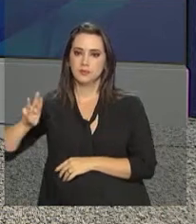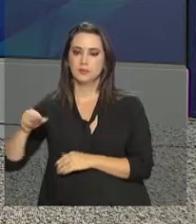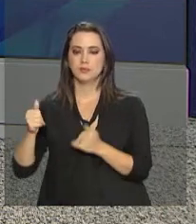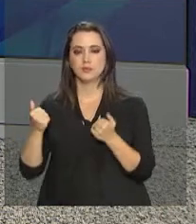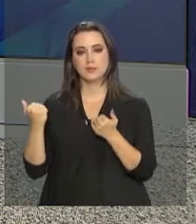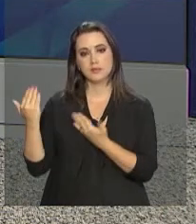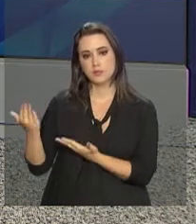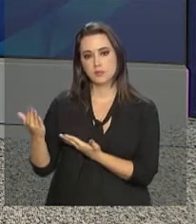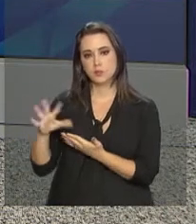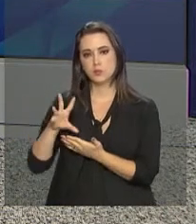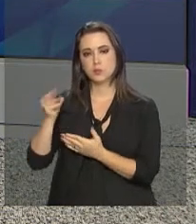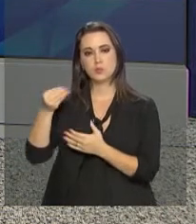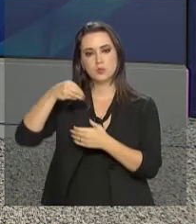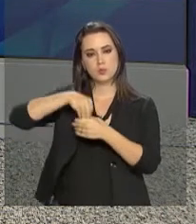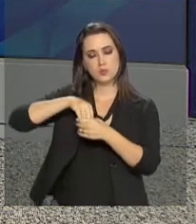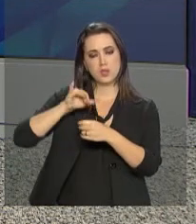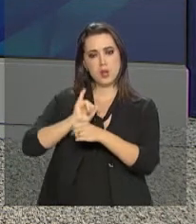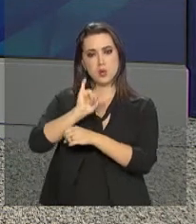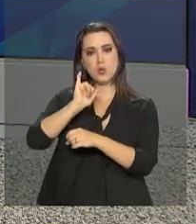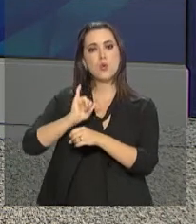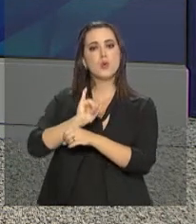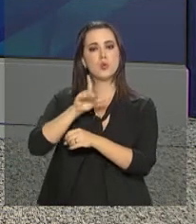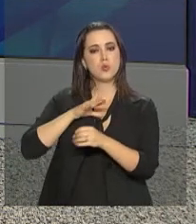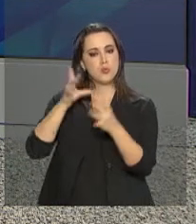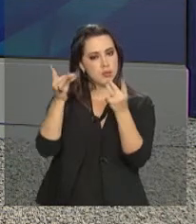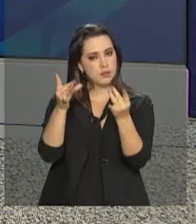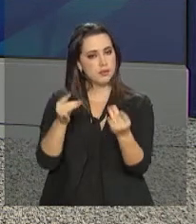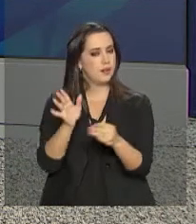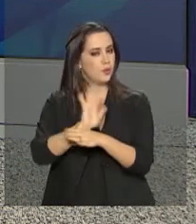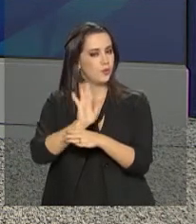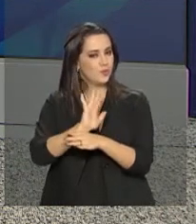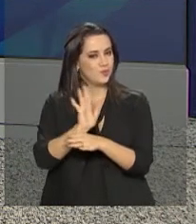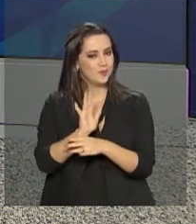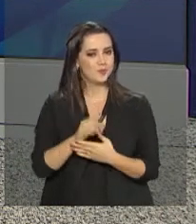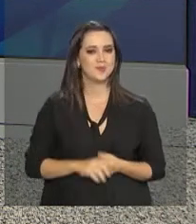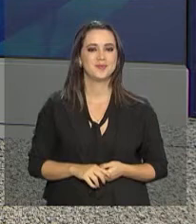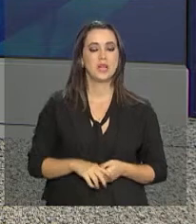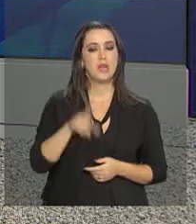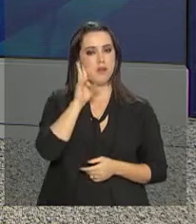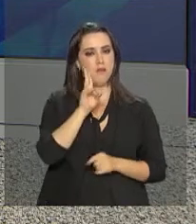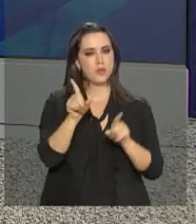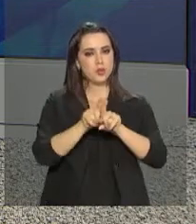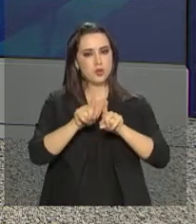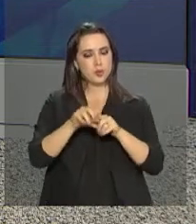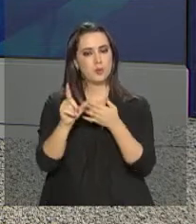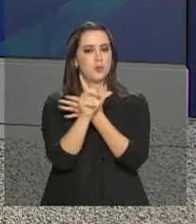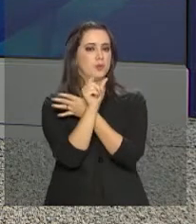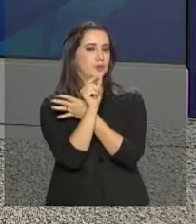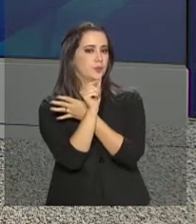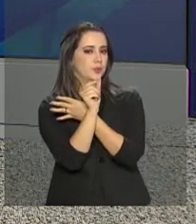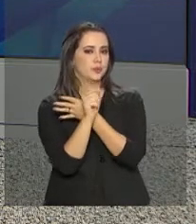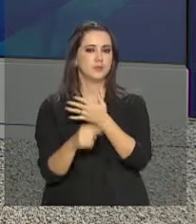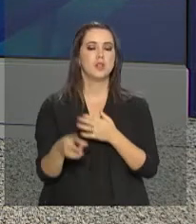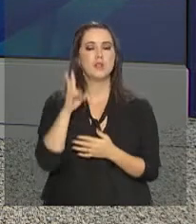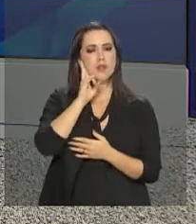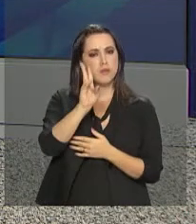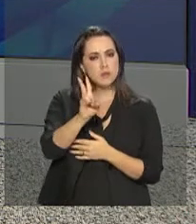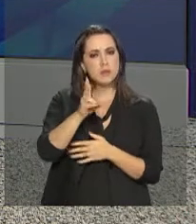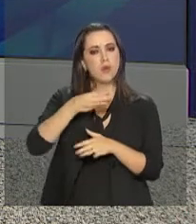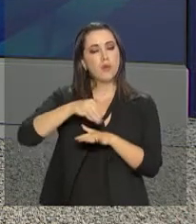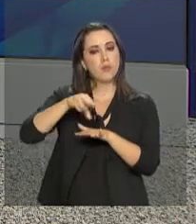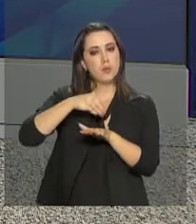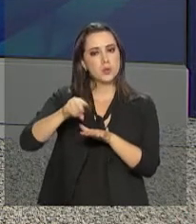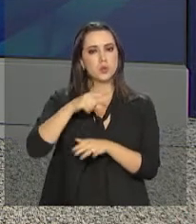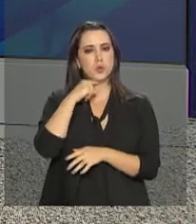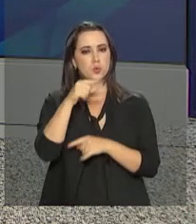site da NBR. Todas as reportagens estão em nosso canal no YouTube. Acesse também o nosso perfil no Twitter. Você pode mandar suas